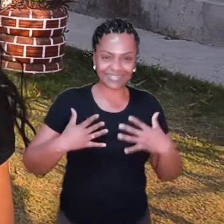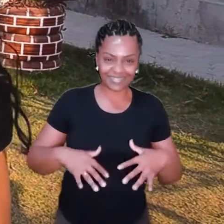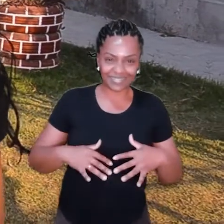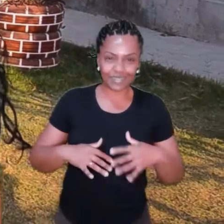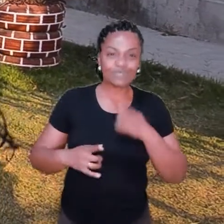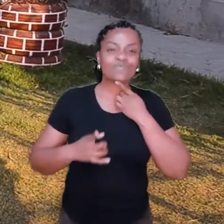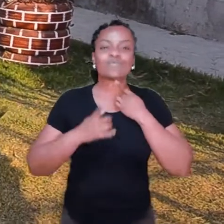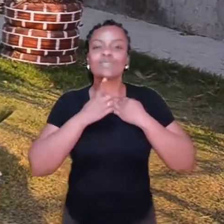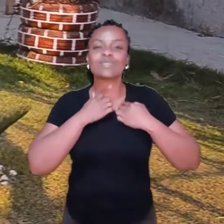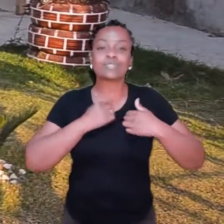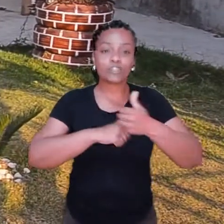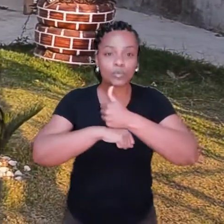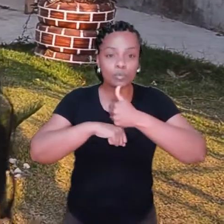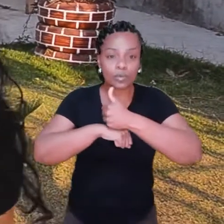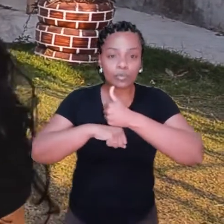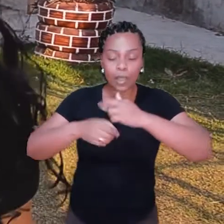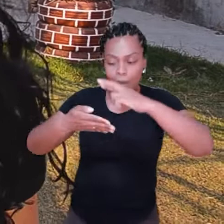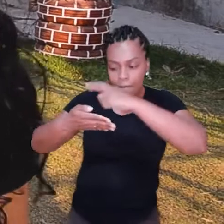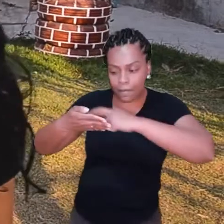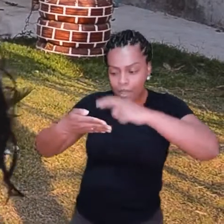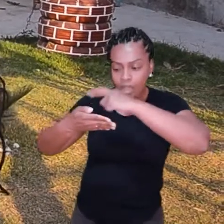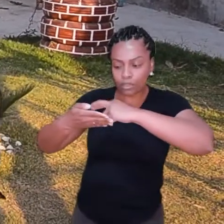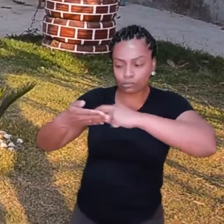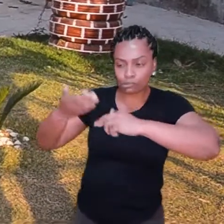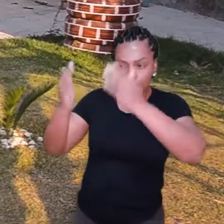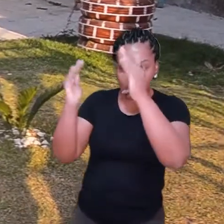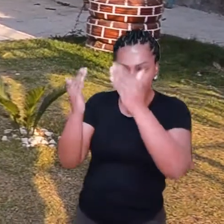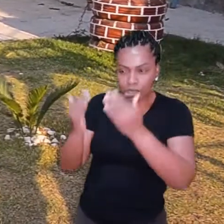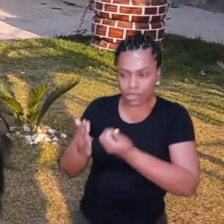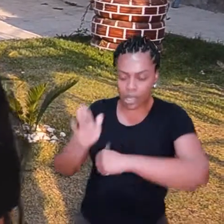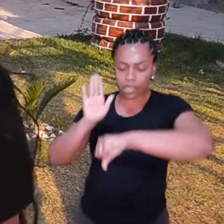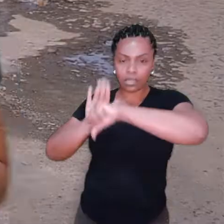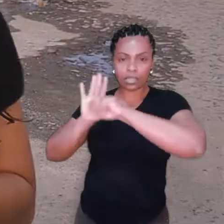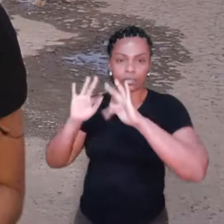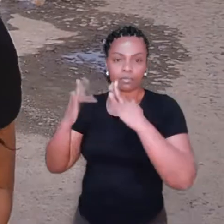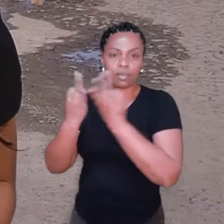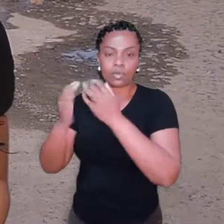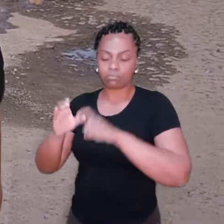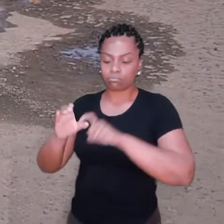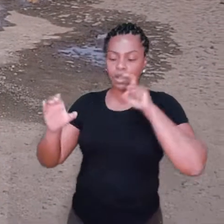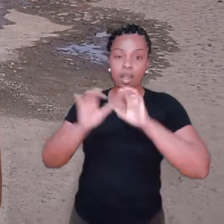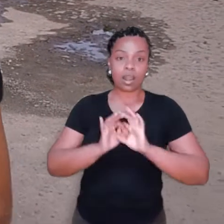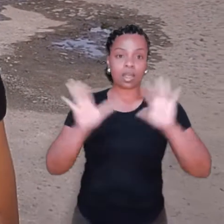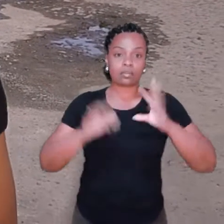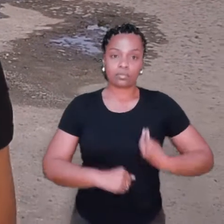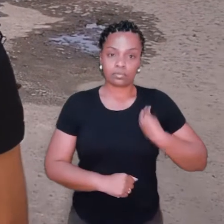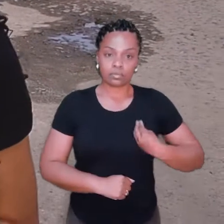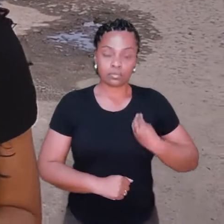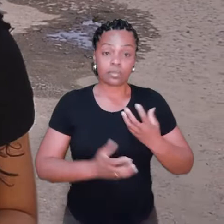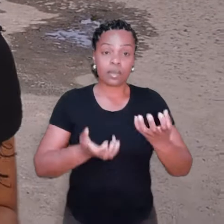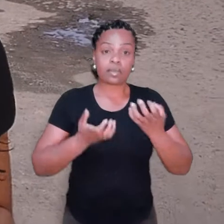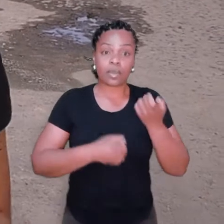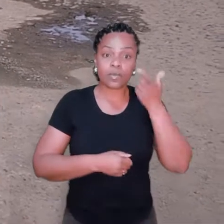um. Outro sonho meu é fazer perícia criminal e ser independente. Eu quero ser Rainha das Rosas para